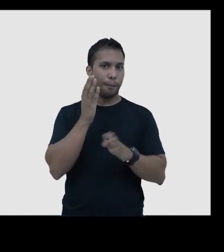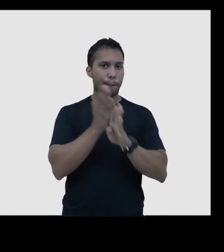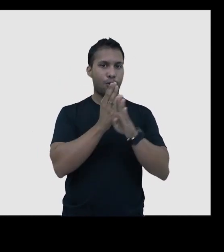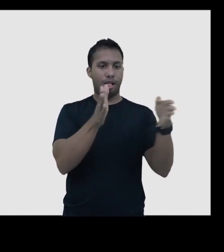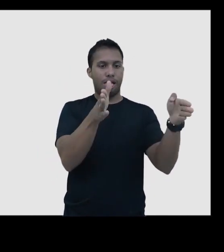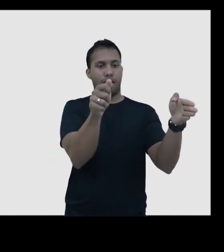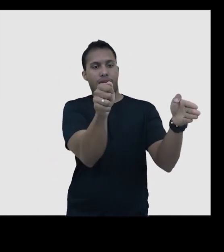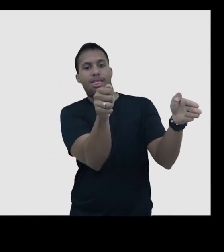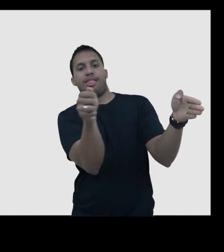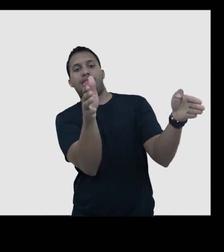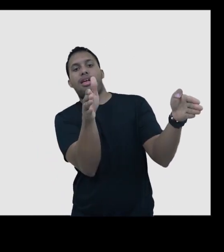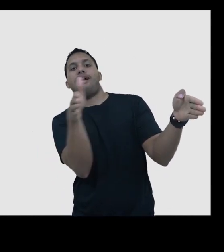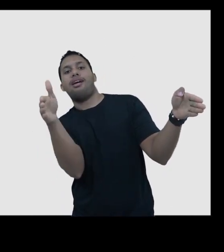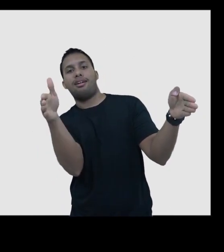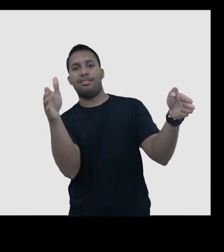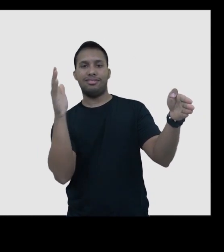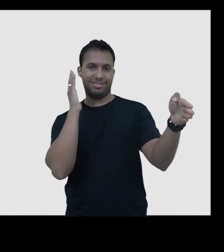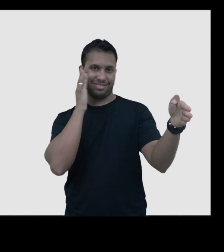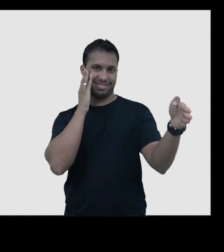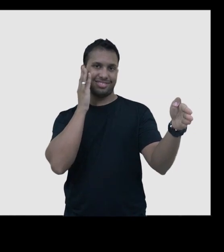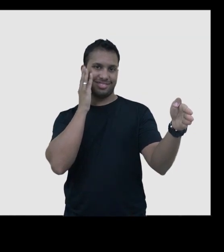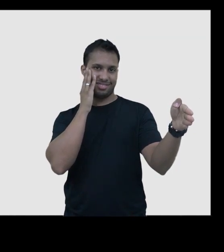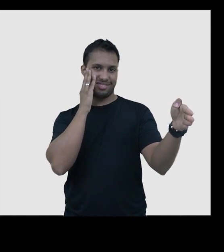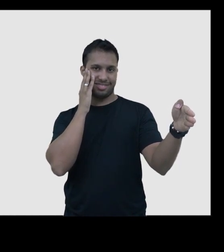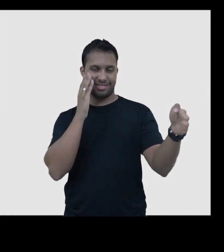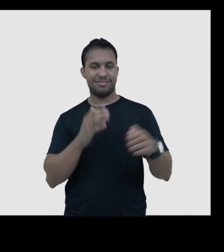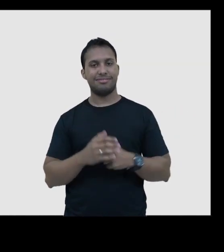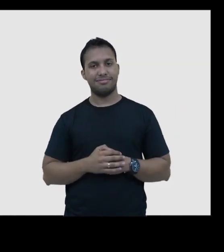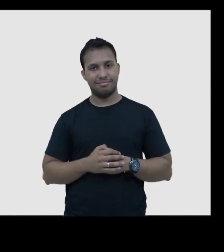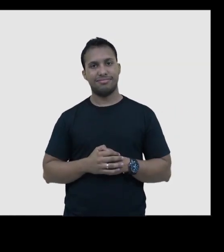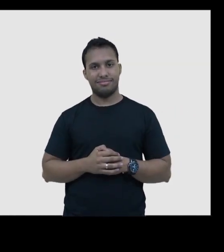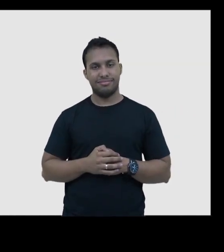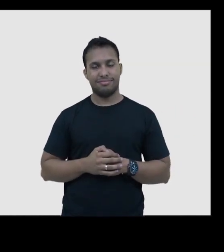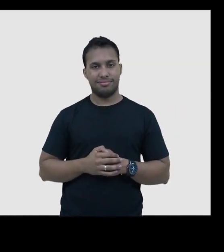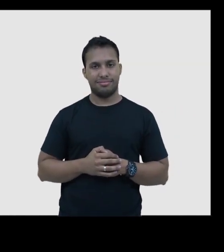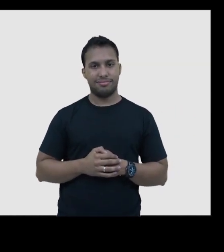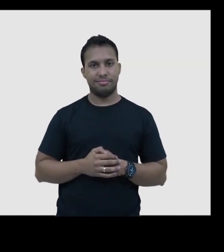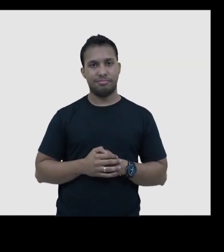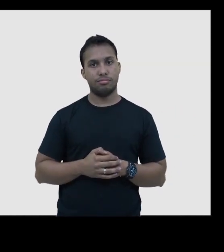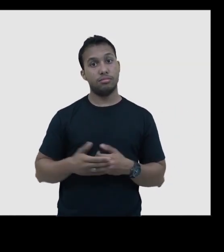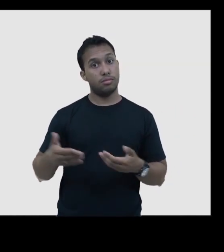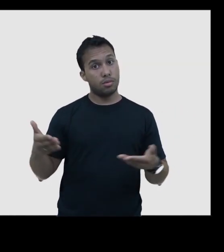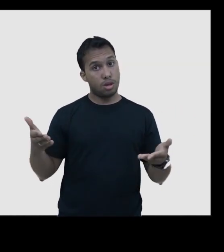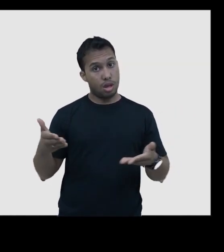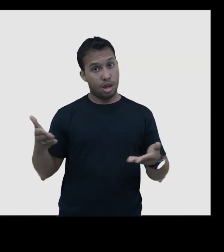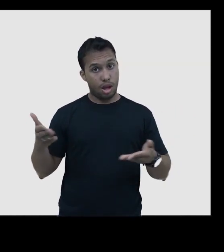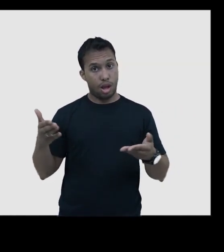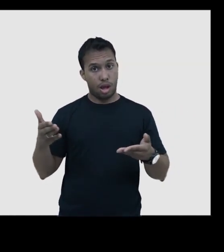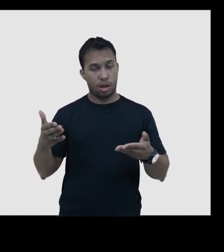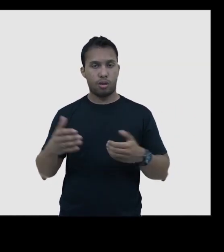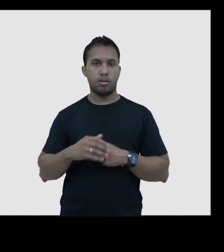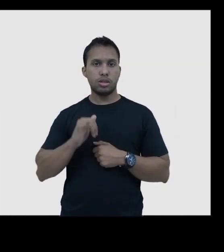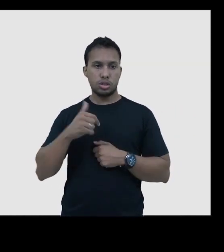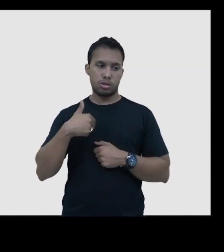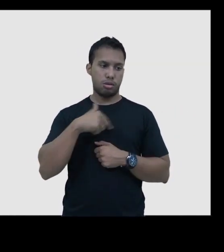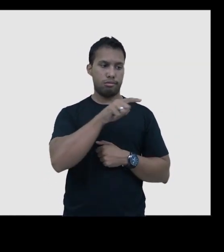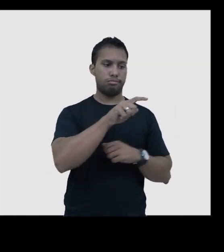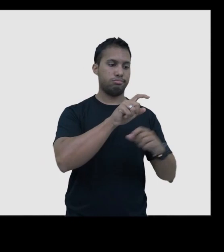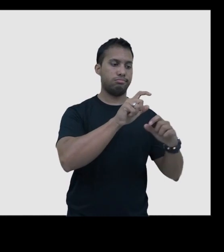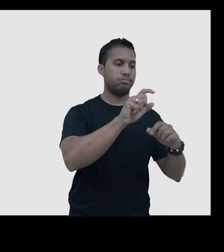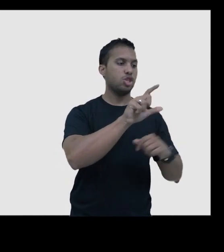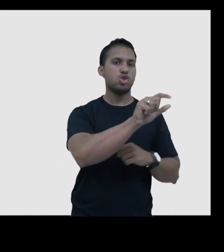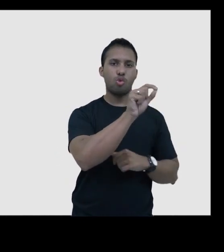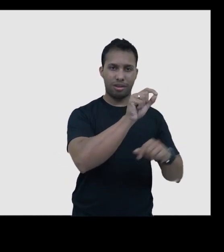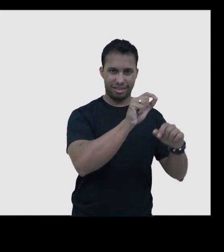que ele termine nesse exato ponto onde está começando o próximo. Eu vou voltar para a ferramenta